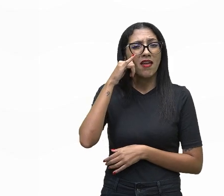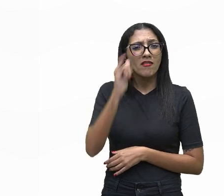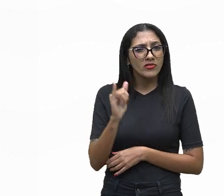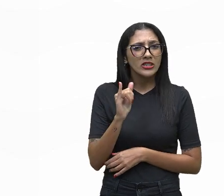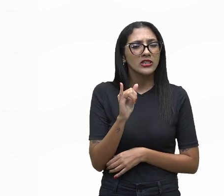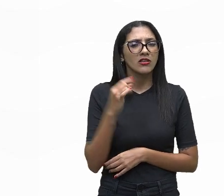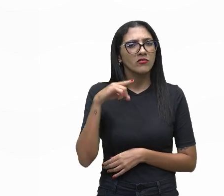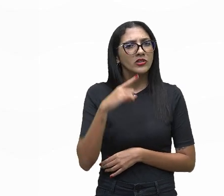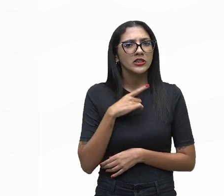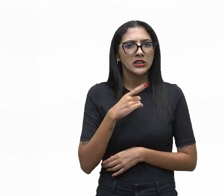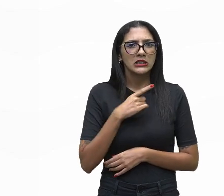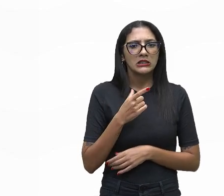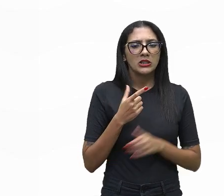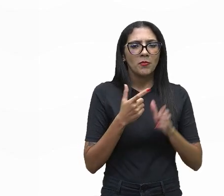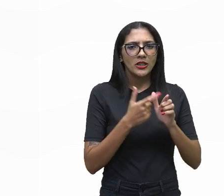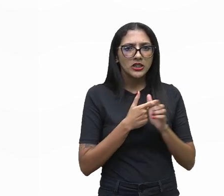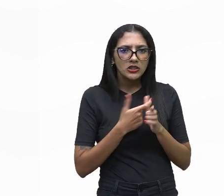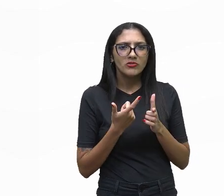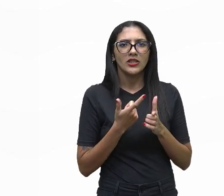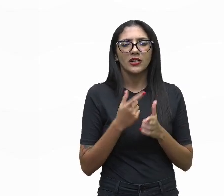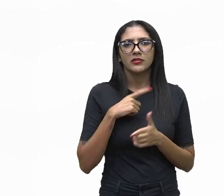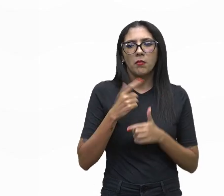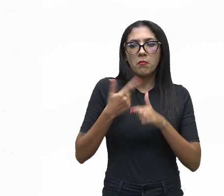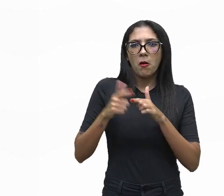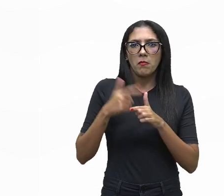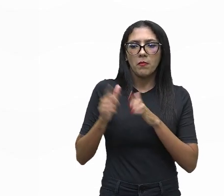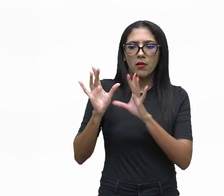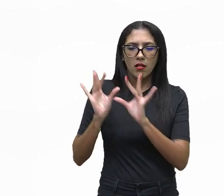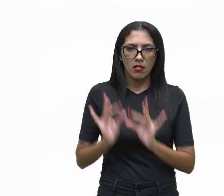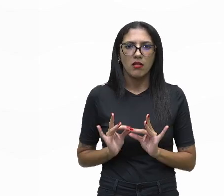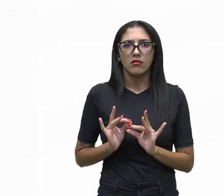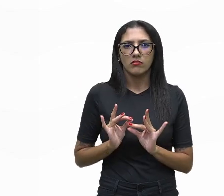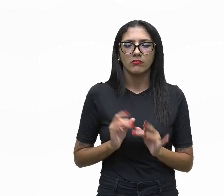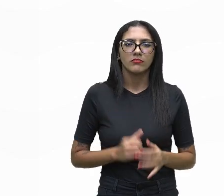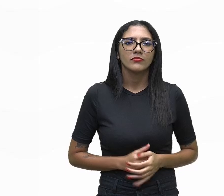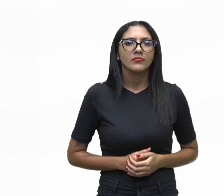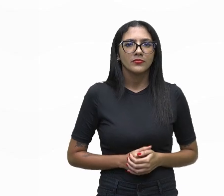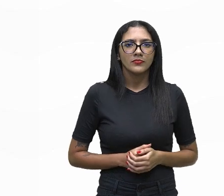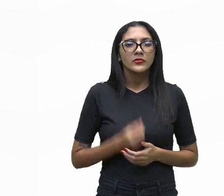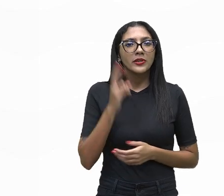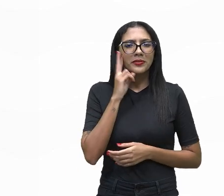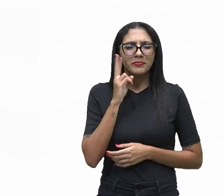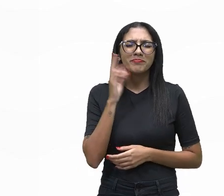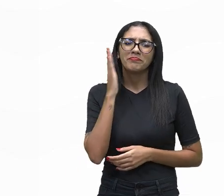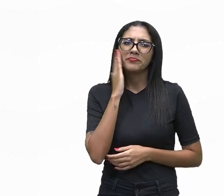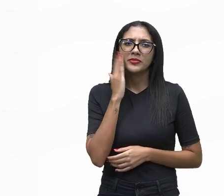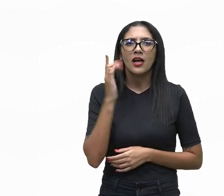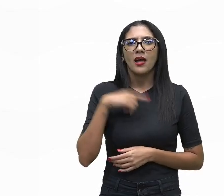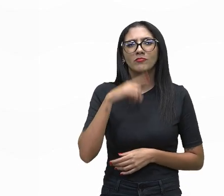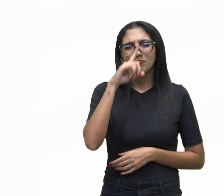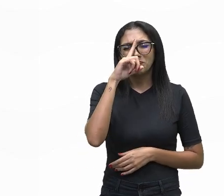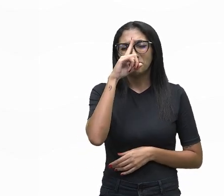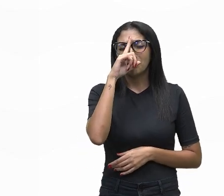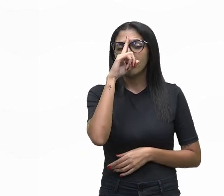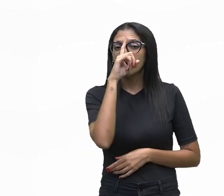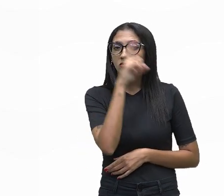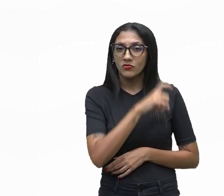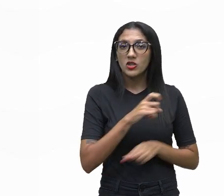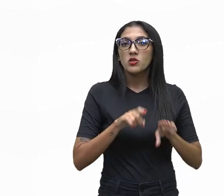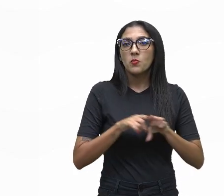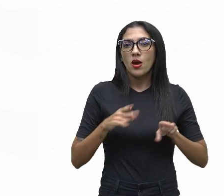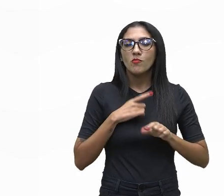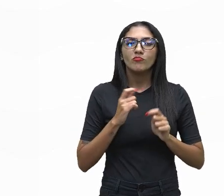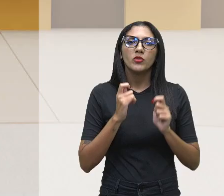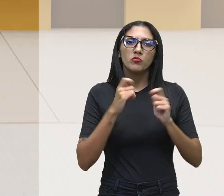dívida que vai desequilibrar as suas finanças. Como eu já falei aqui, isso é muito difícil da gente conseguir fazer, mas tudo é